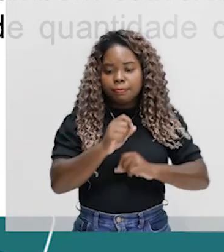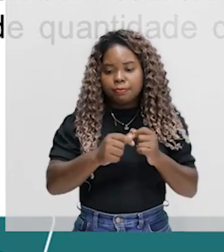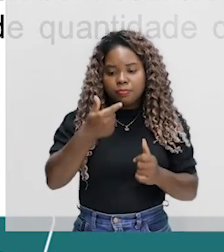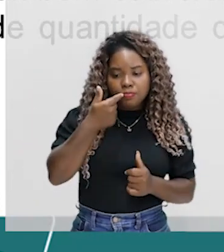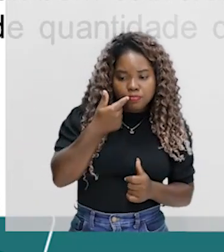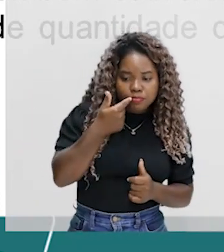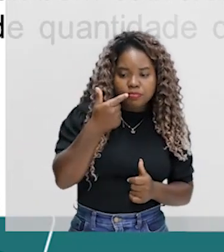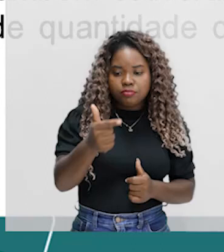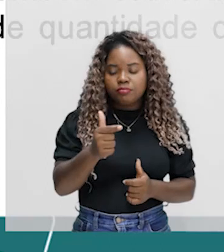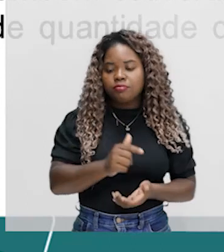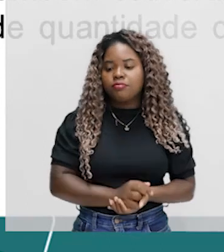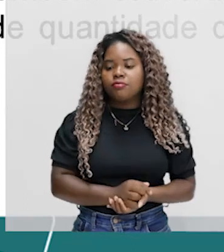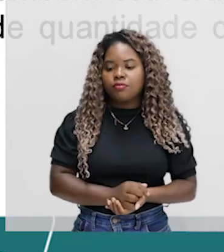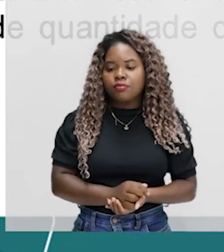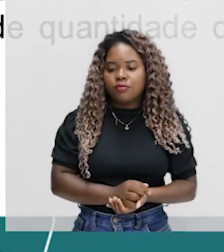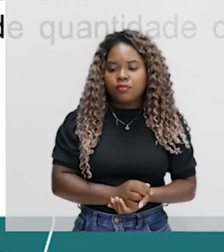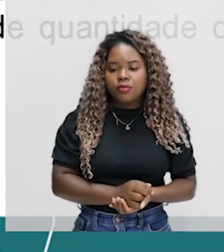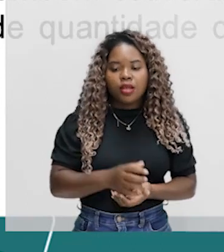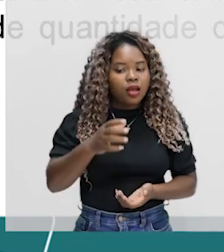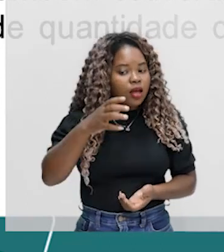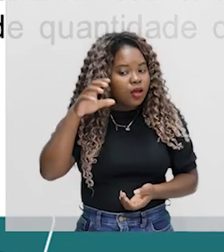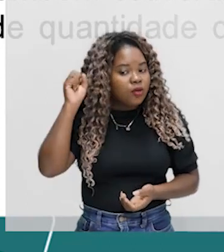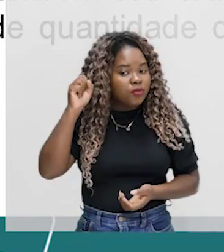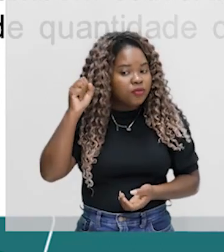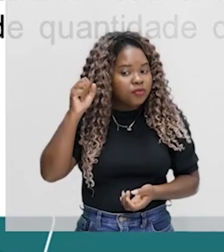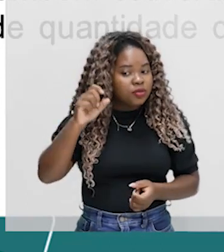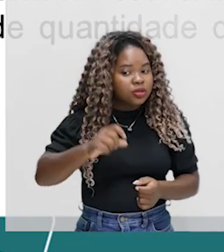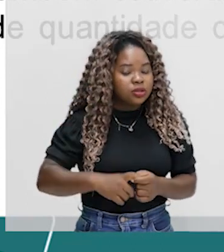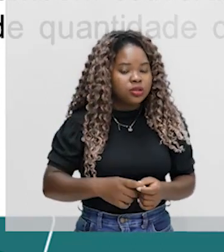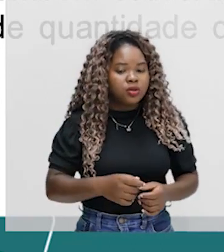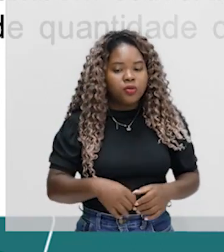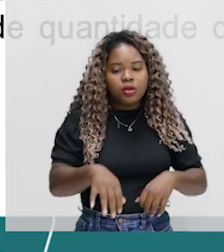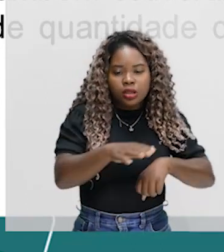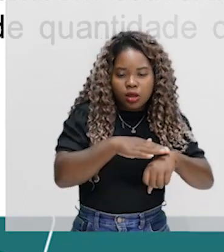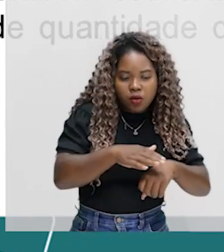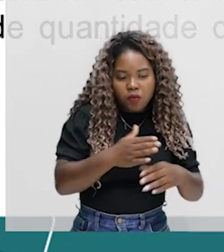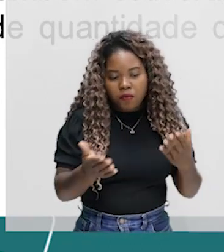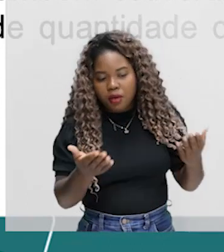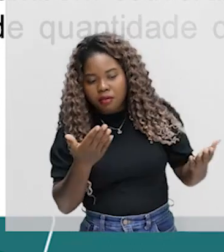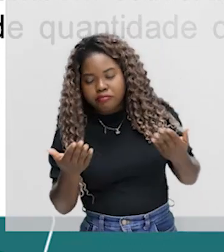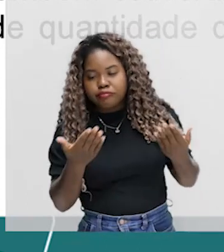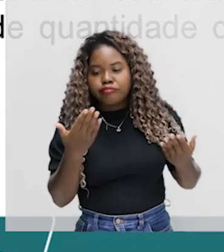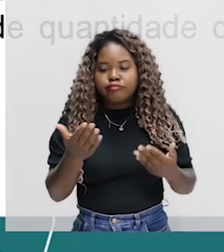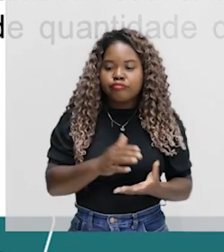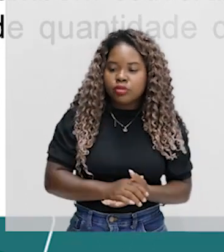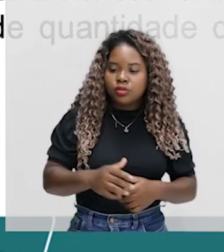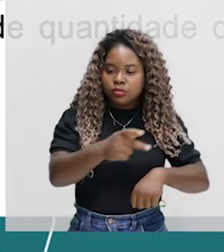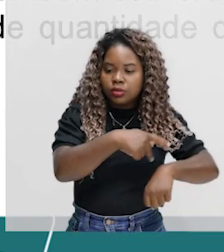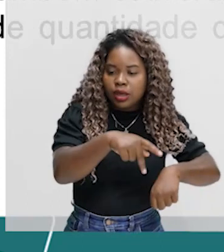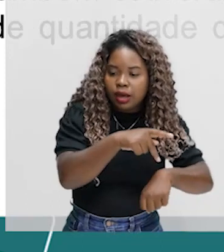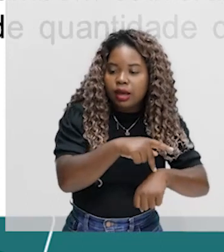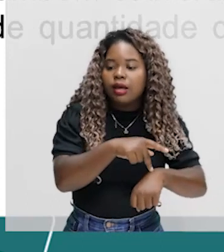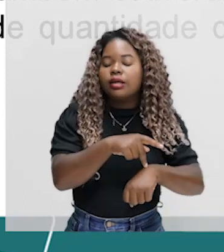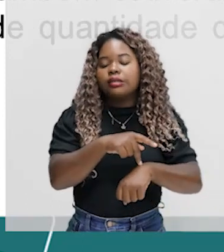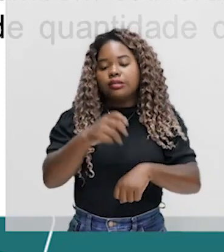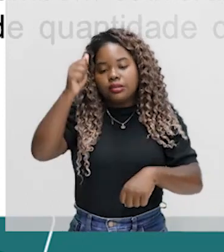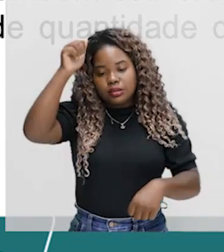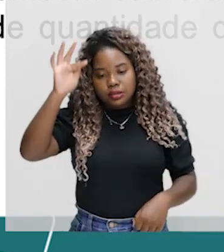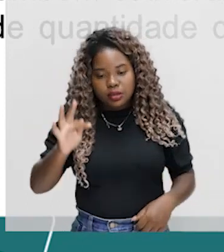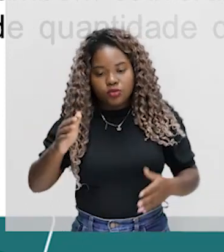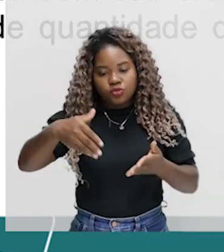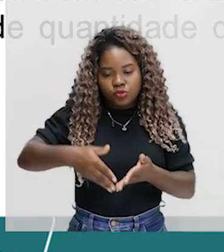língua também é ouvida nos diálogos entre nativos de alguns países na África, onde os navegadores